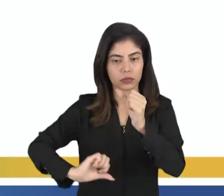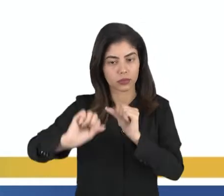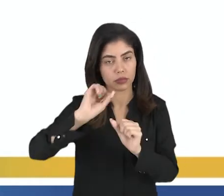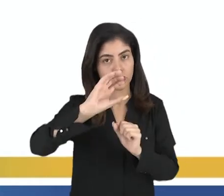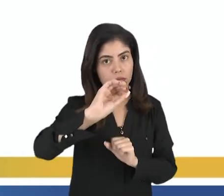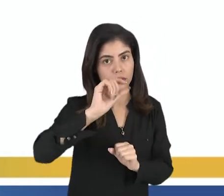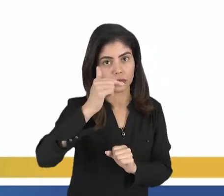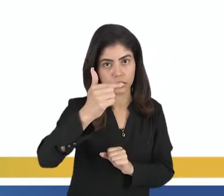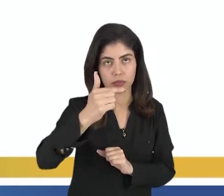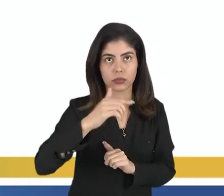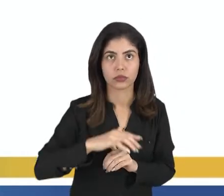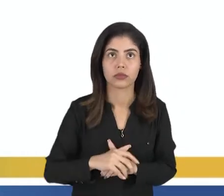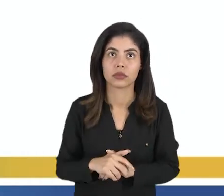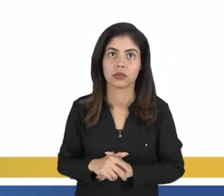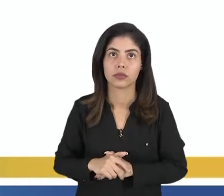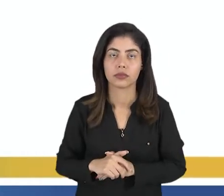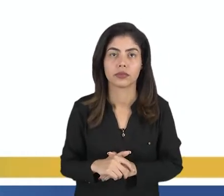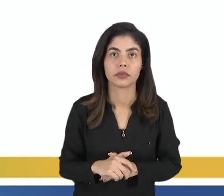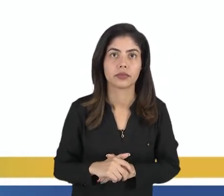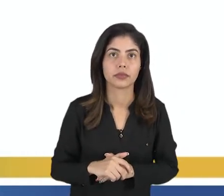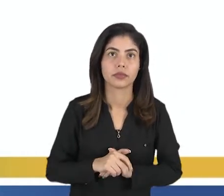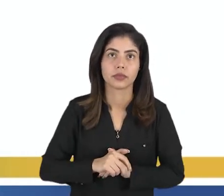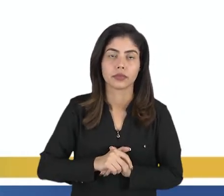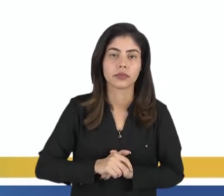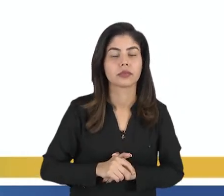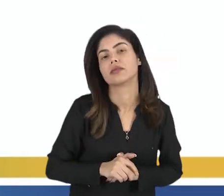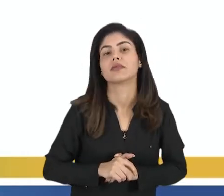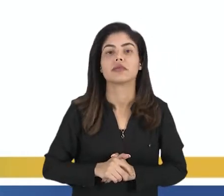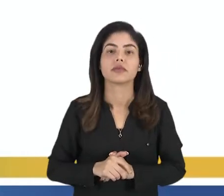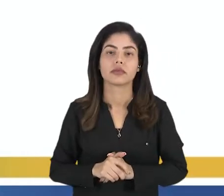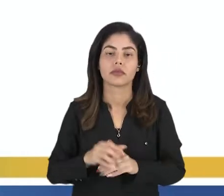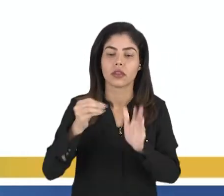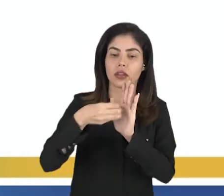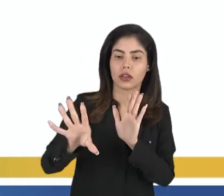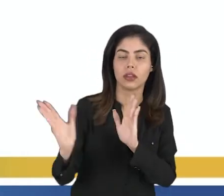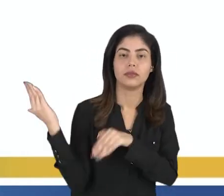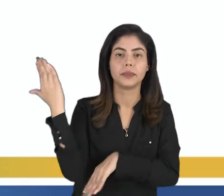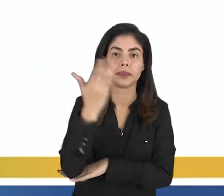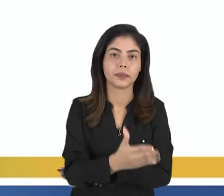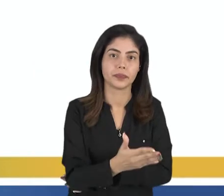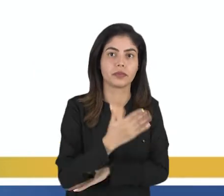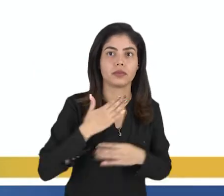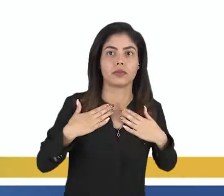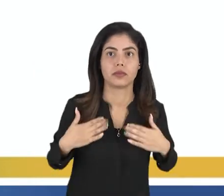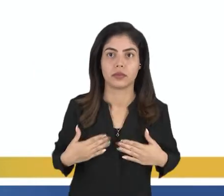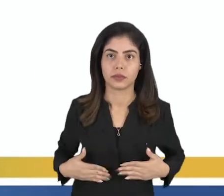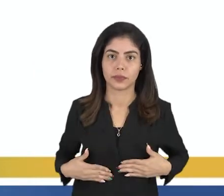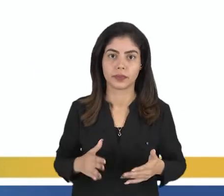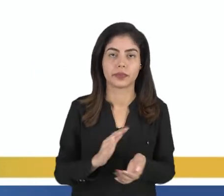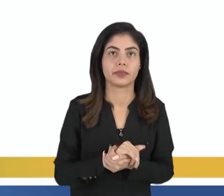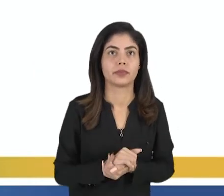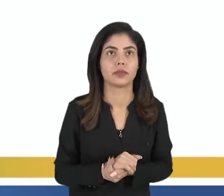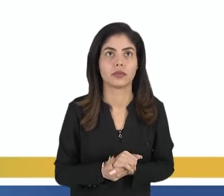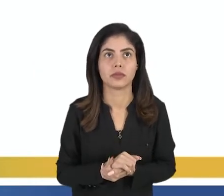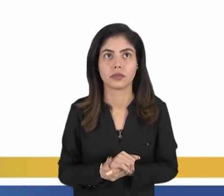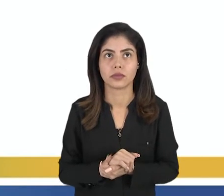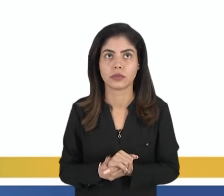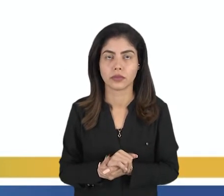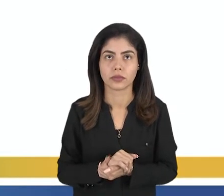é transformado em sangue rico em oxigênio e é lançado diretamente para o nosso corpo.